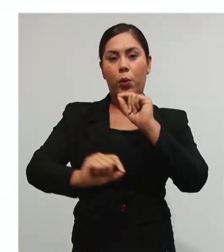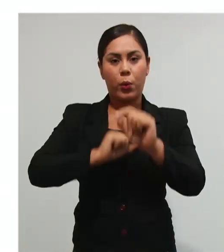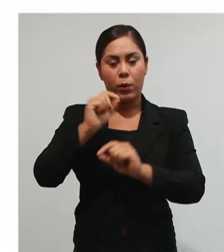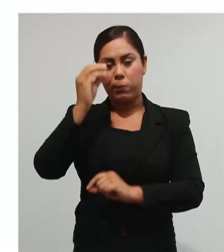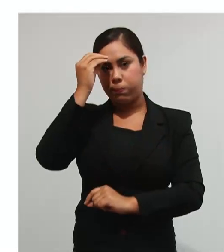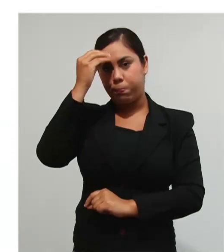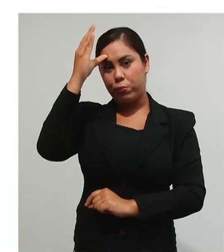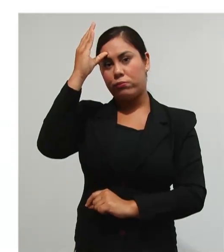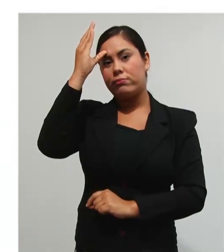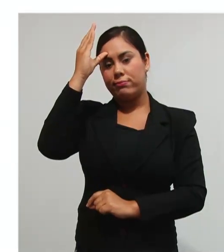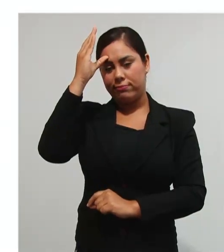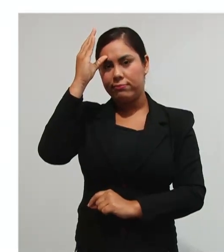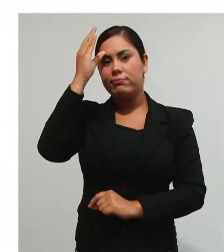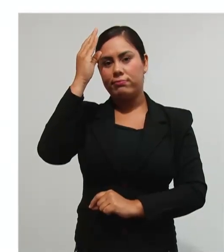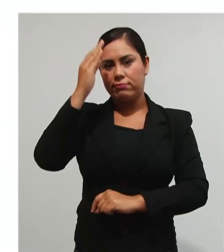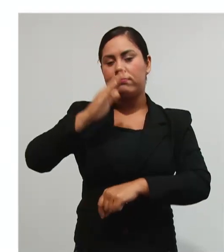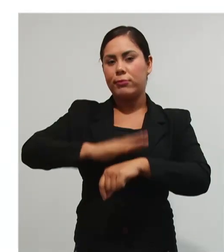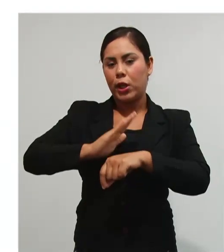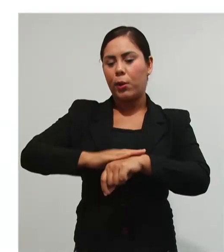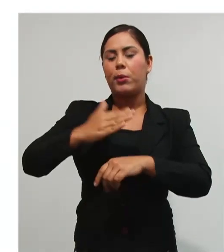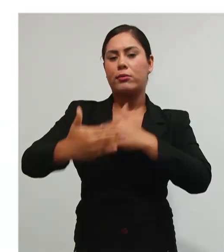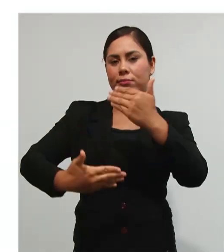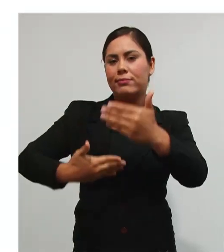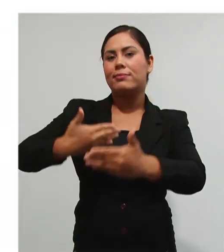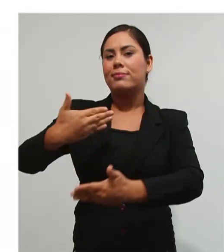é fundamentado e construído